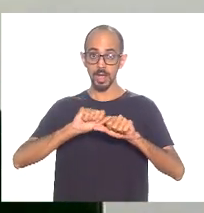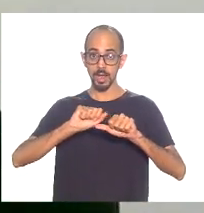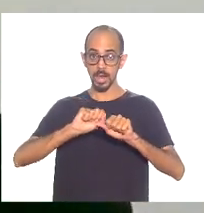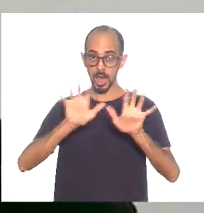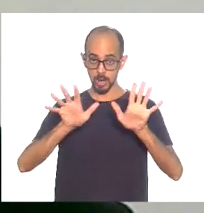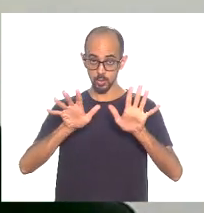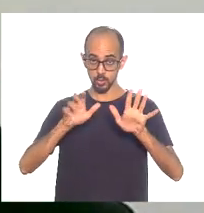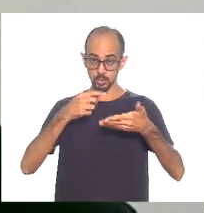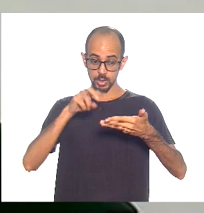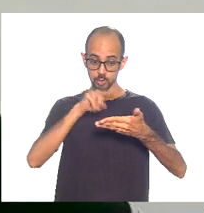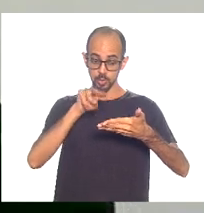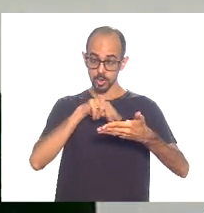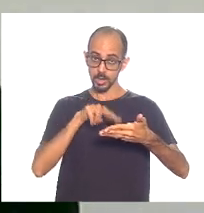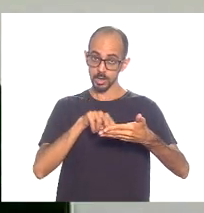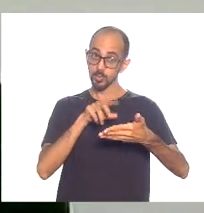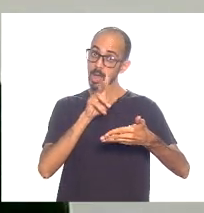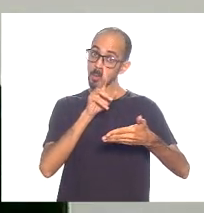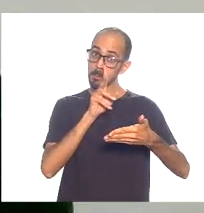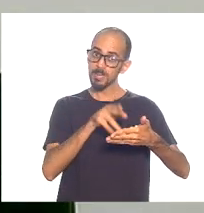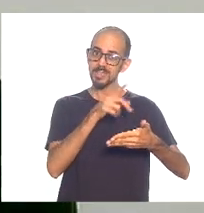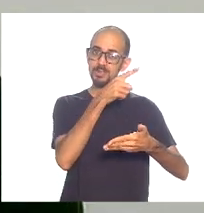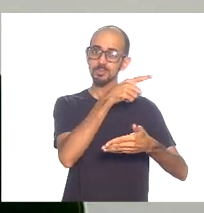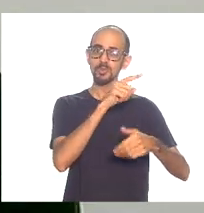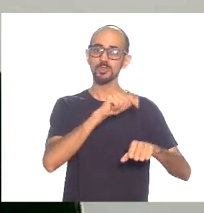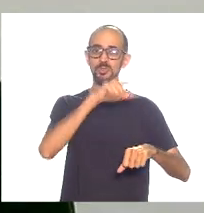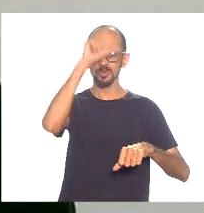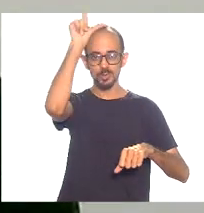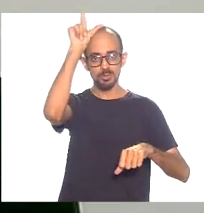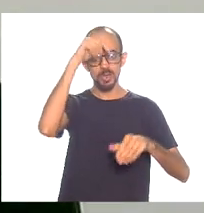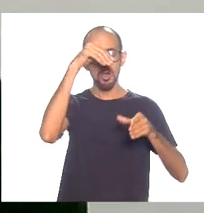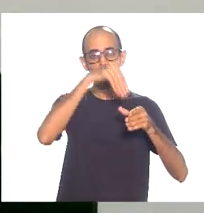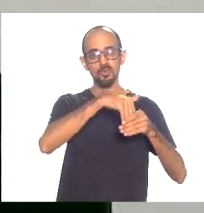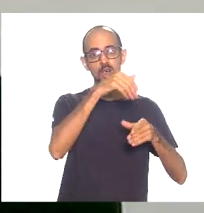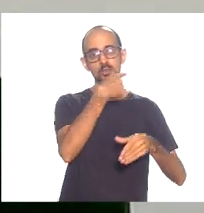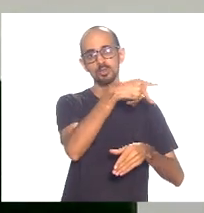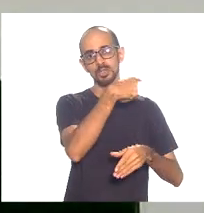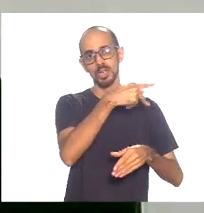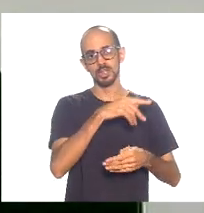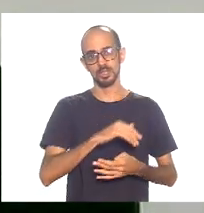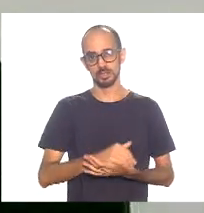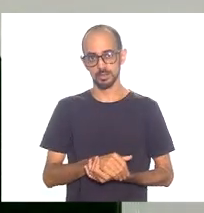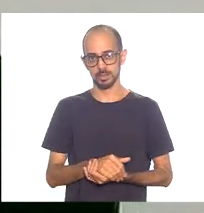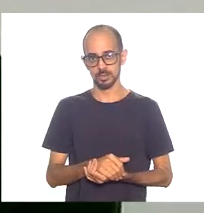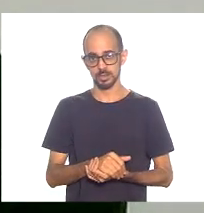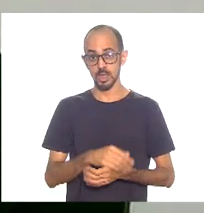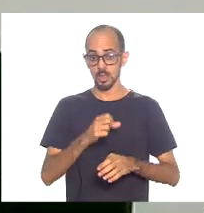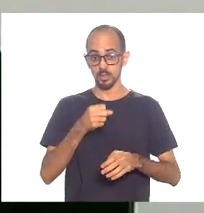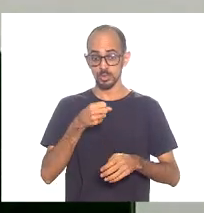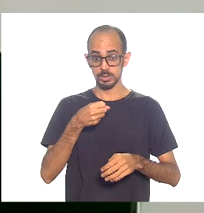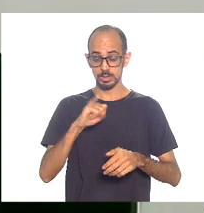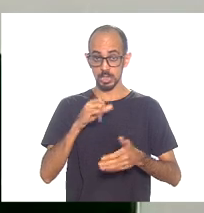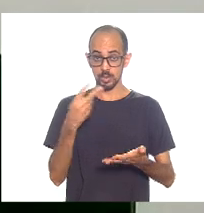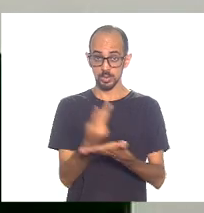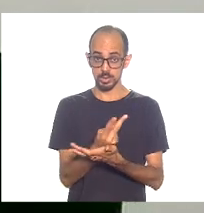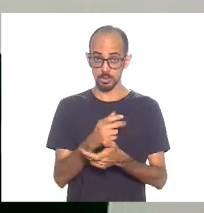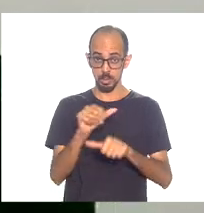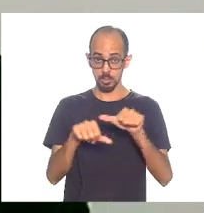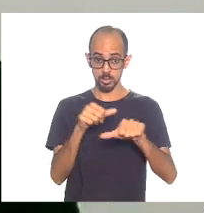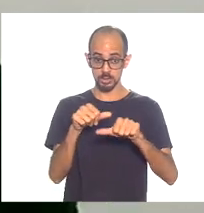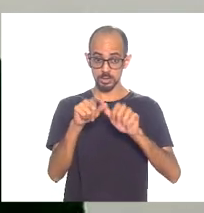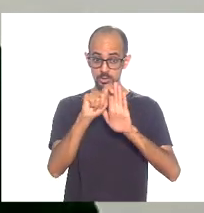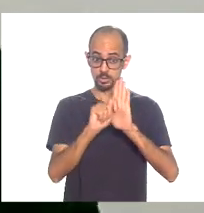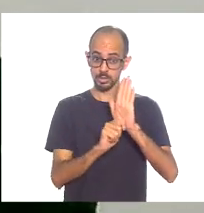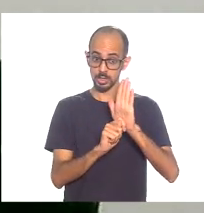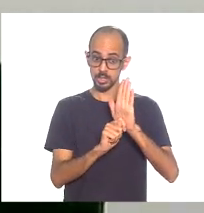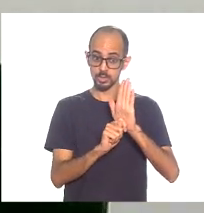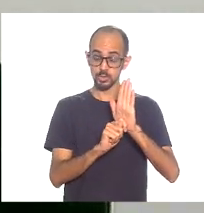estou lendo aqui é exatamente o voto que eu recebi do deputado Luiz Paulo. Se houve uma mudança de texto,